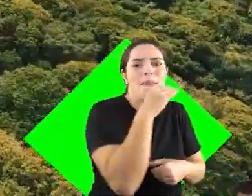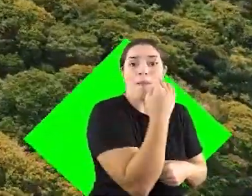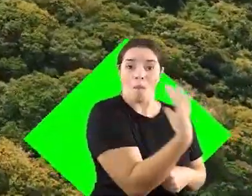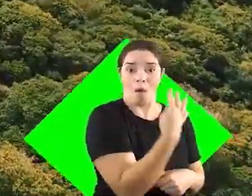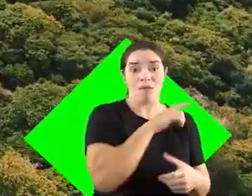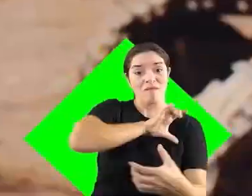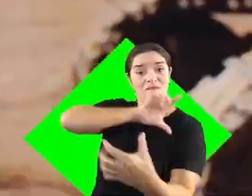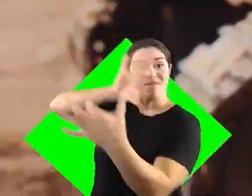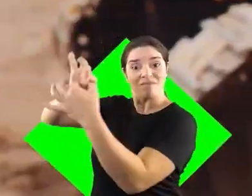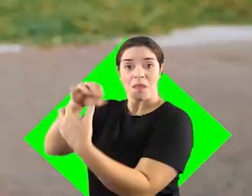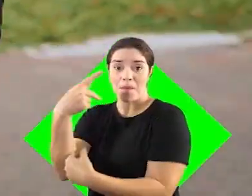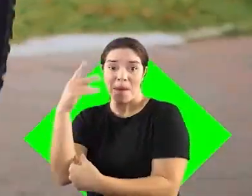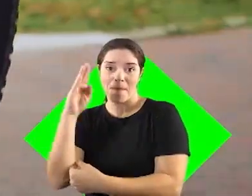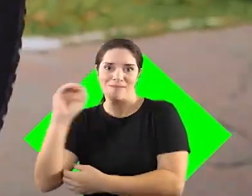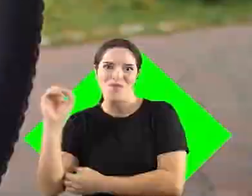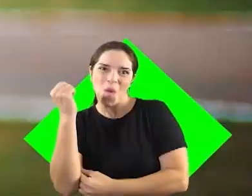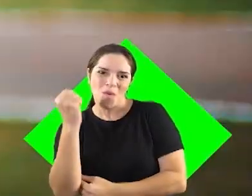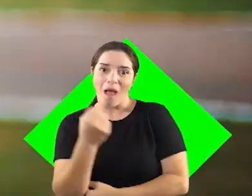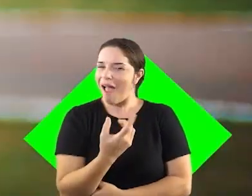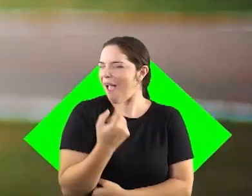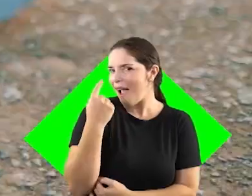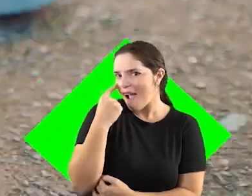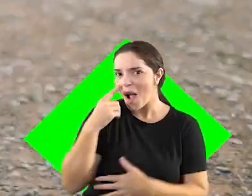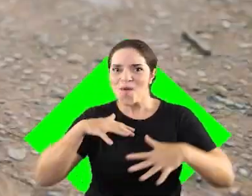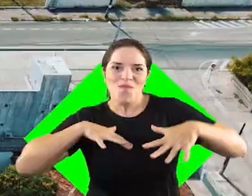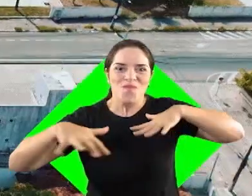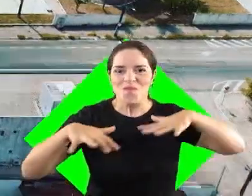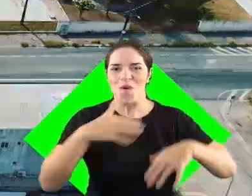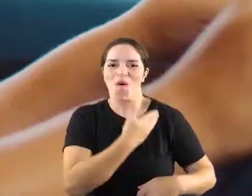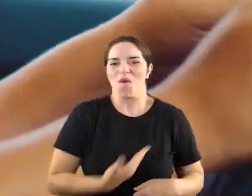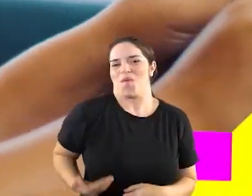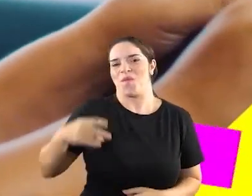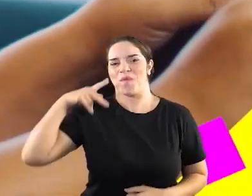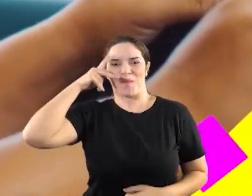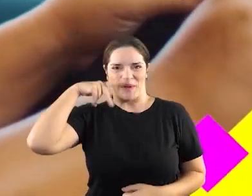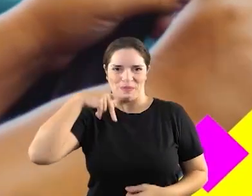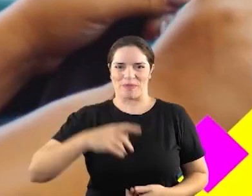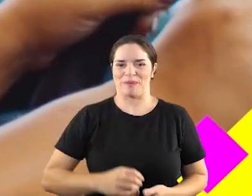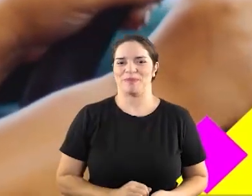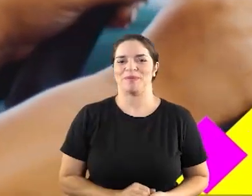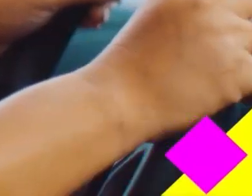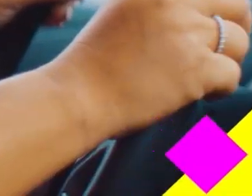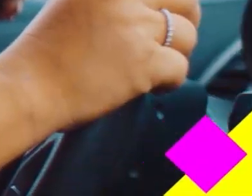PB 008. Se liga aí! Esta é a mobilidade do governo da Paraíba.